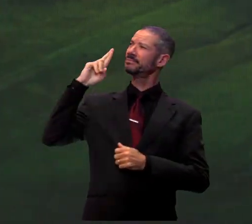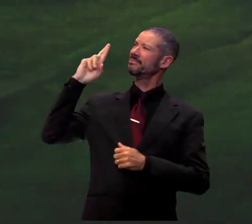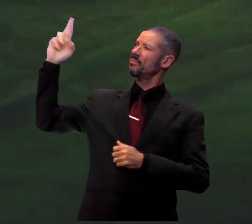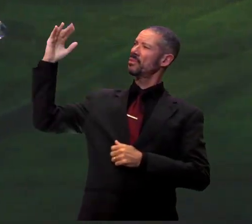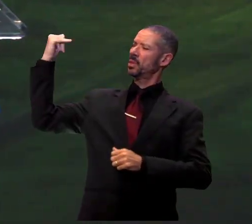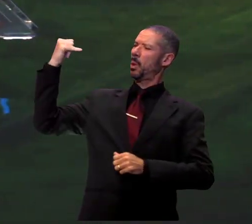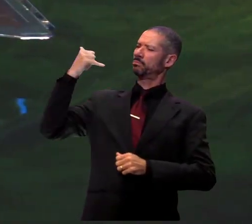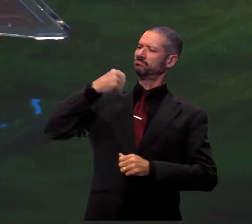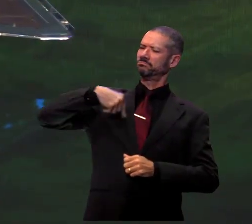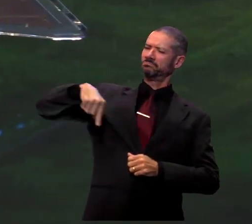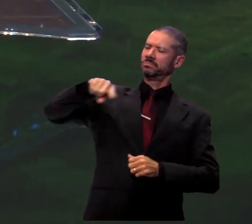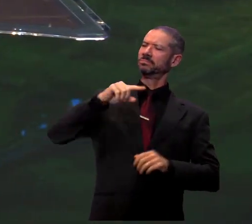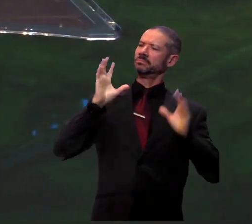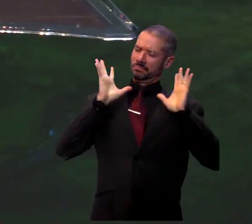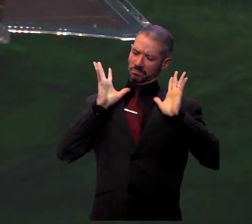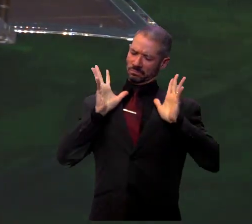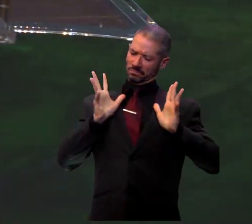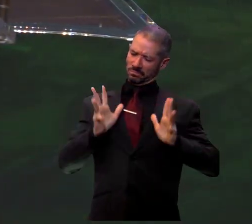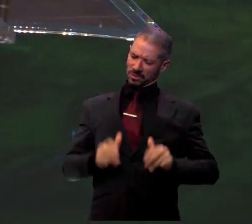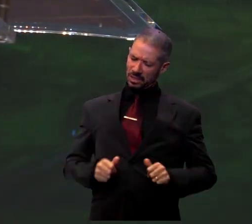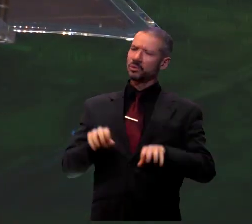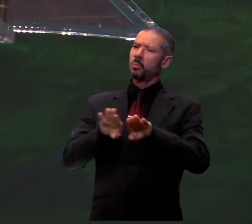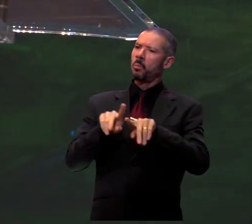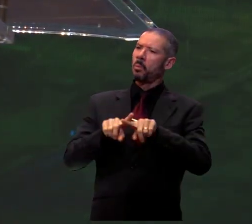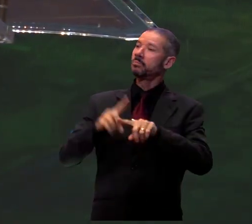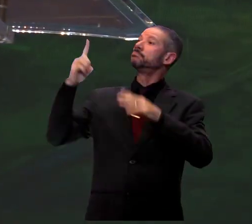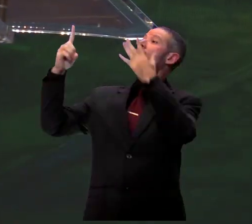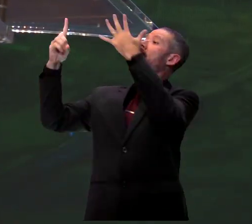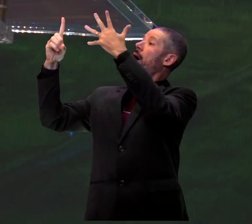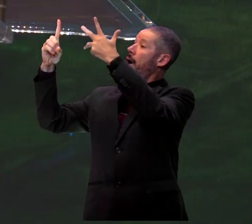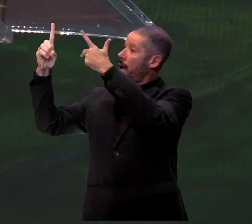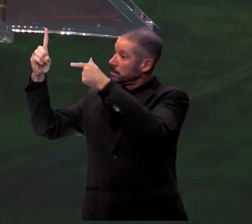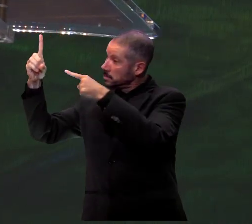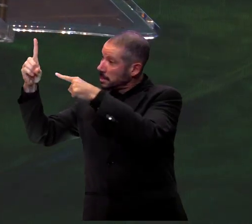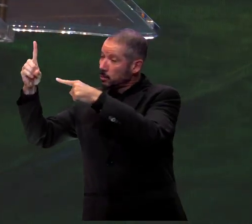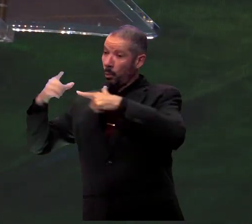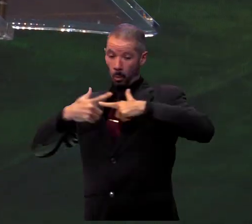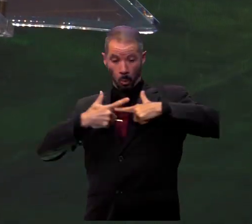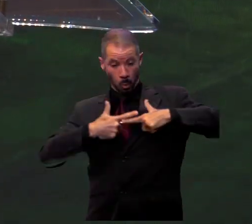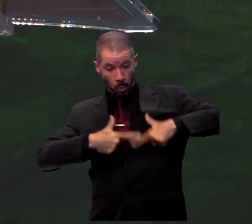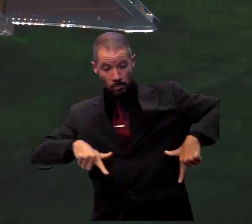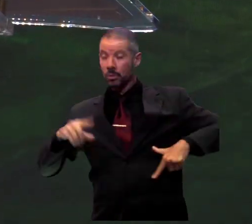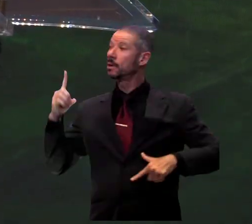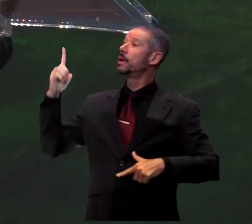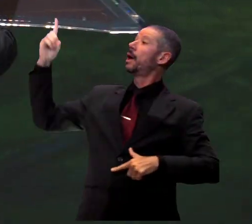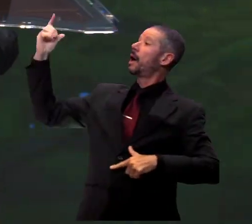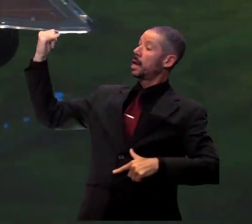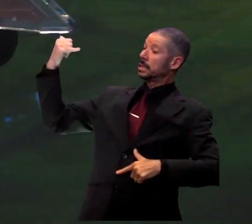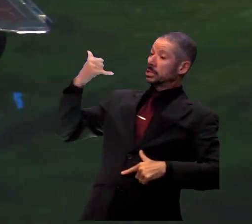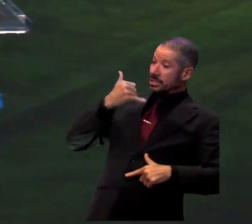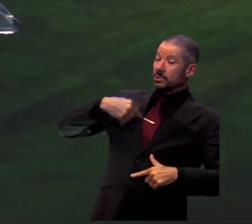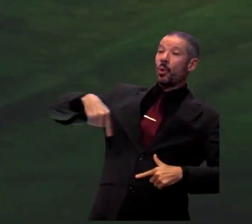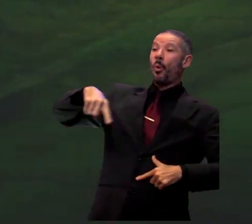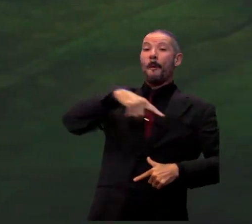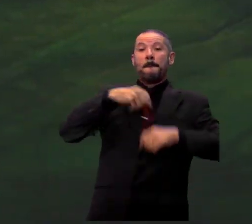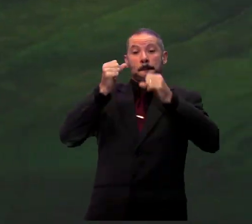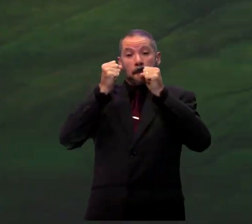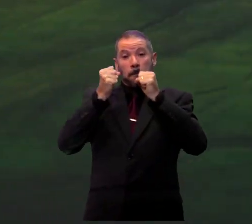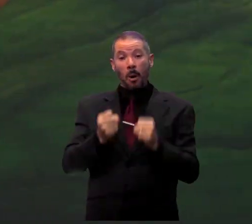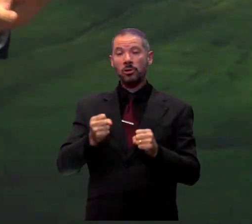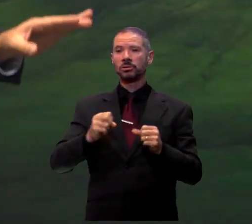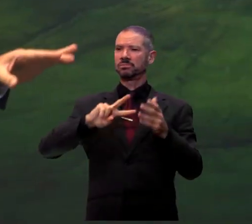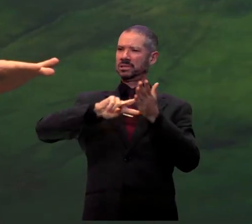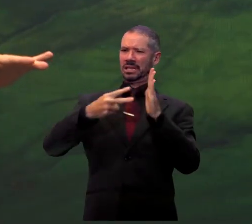para nós: sede santos, porque eu sou santo. E se Ele disse que eu e você podemos ser, significa que isso não é